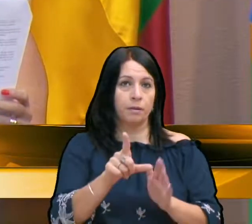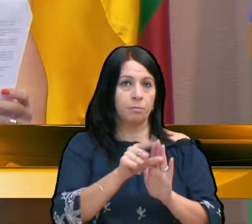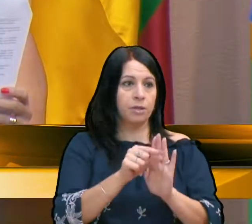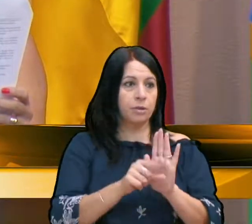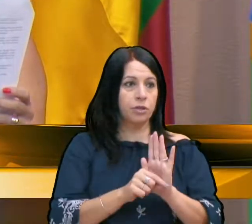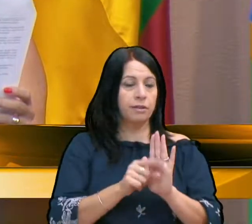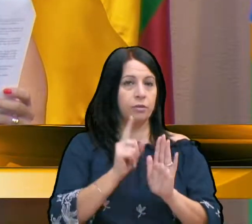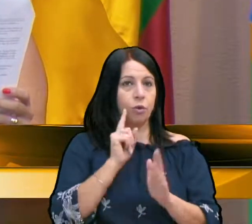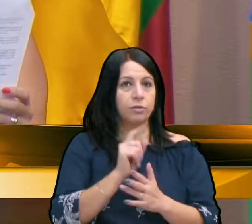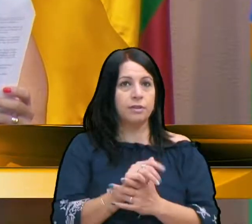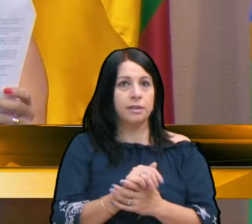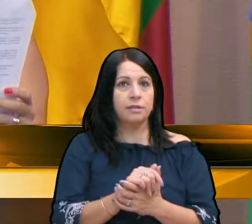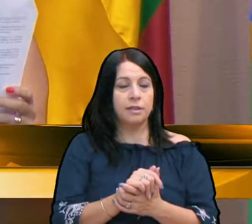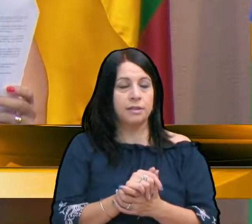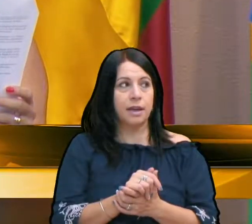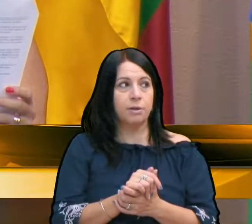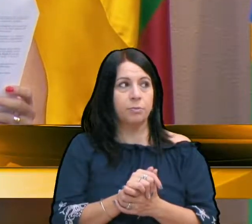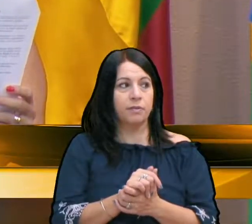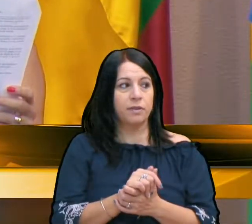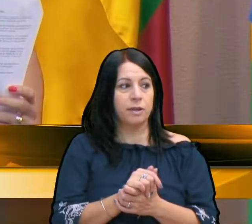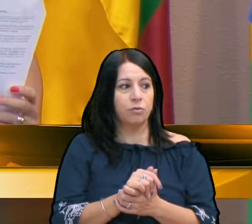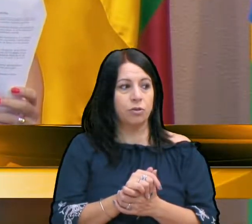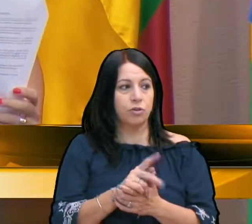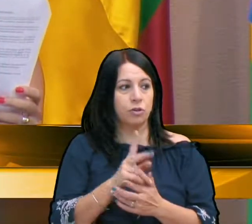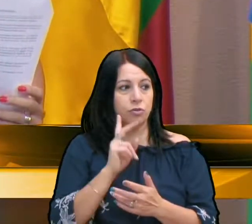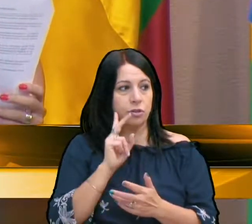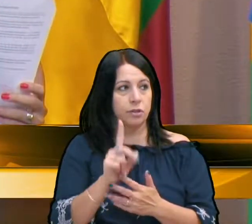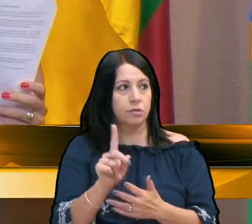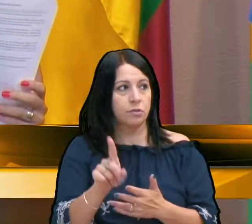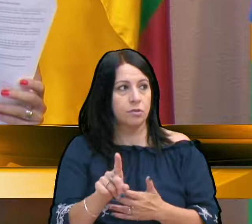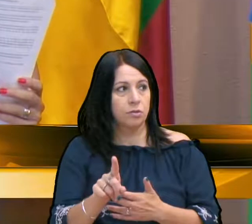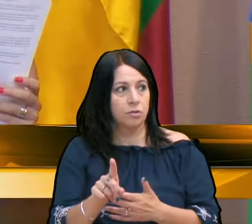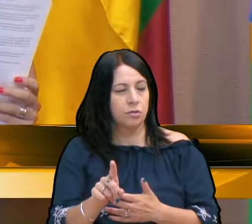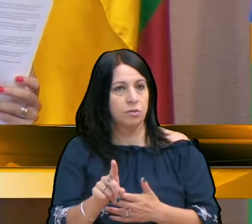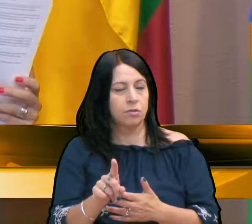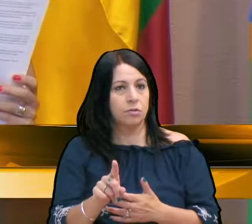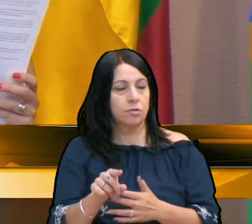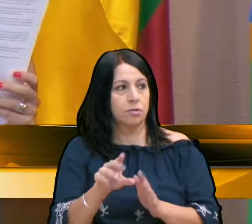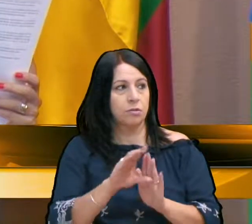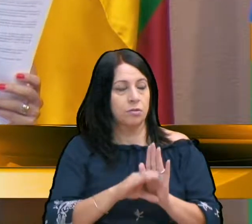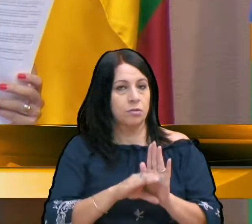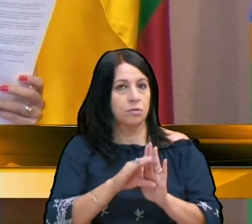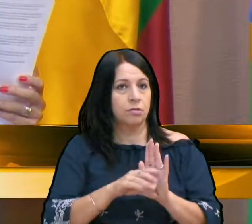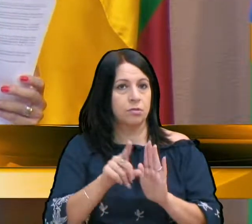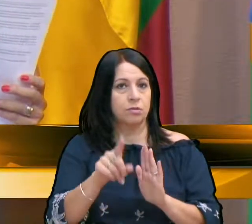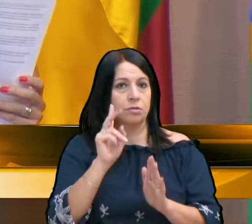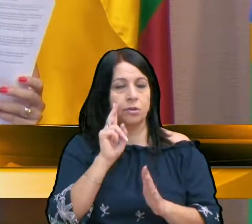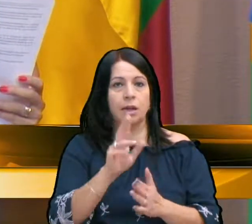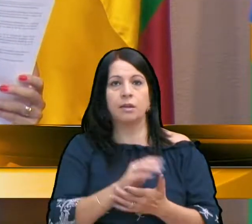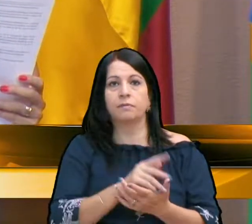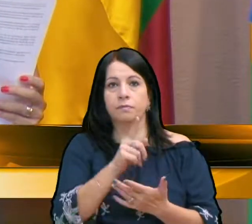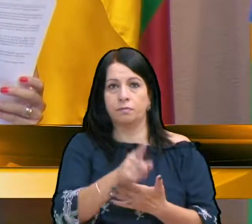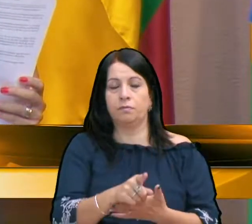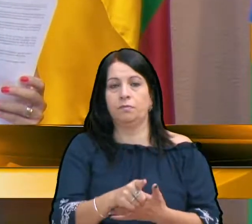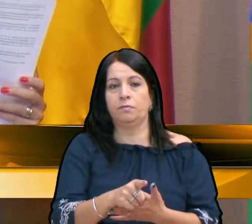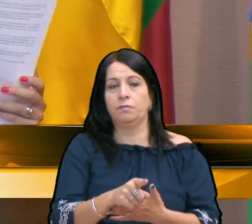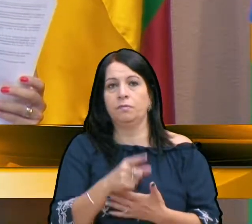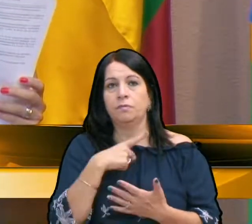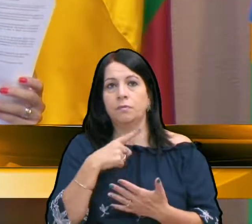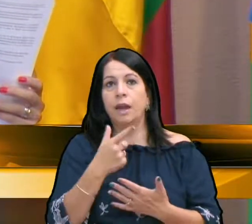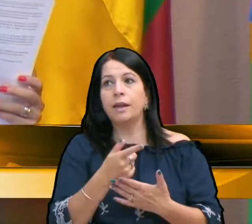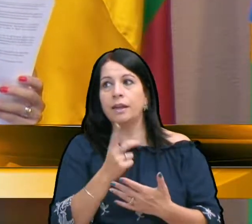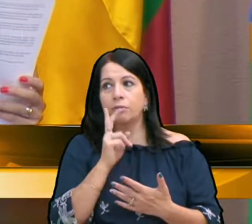o parágrafo 2º, a proibição do caput deste artigo aplica-se também